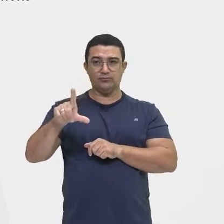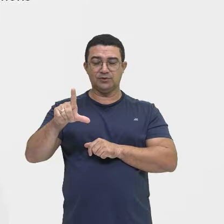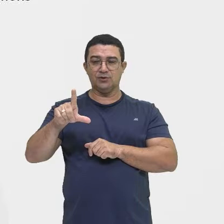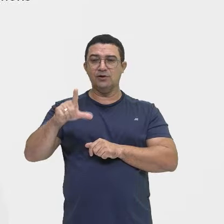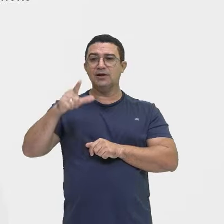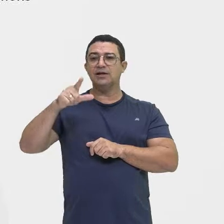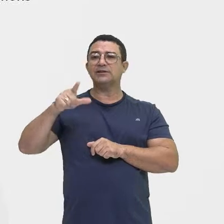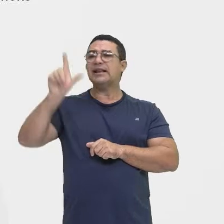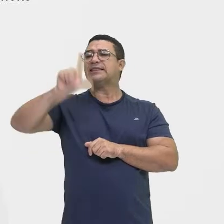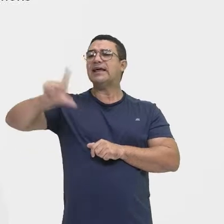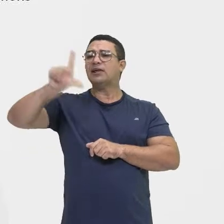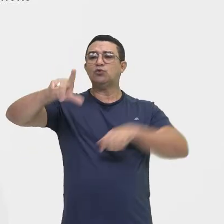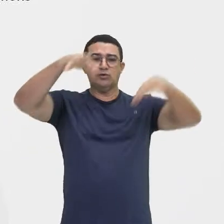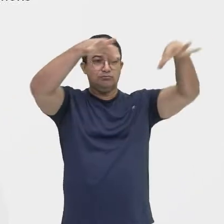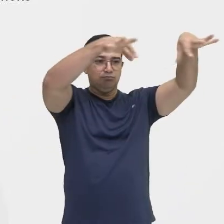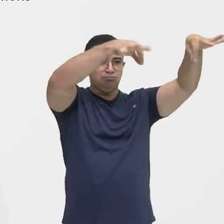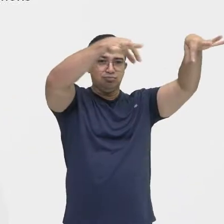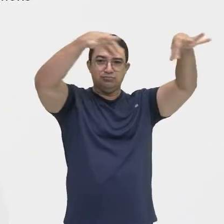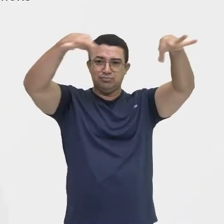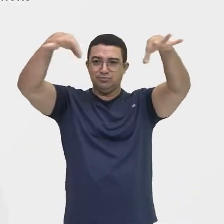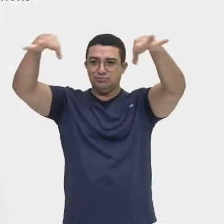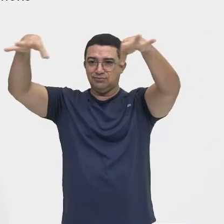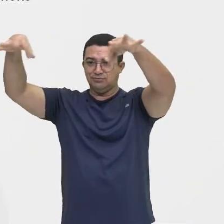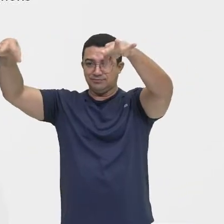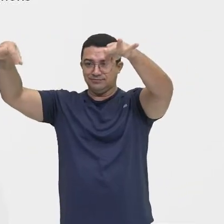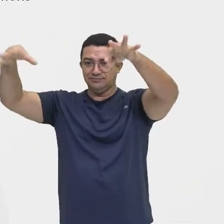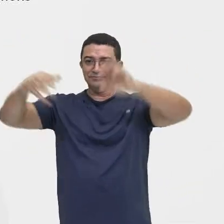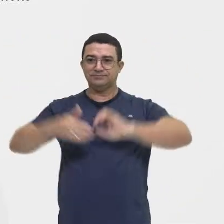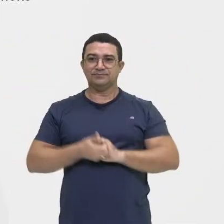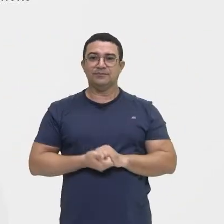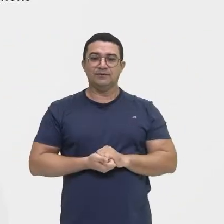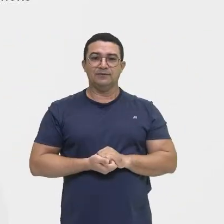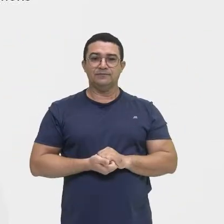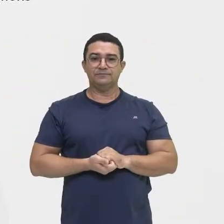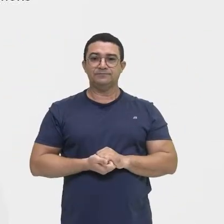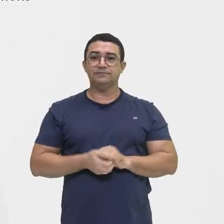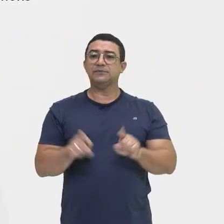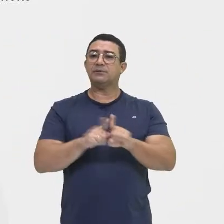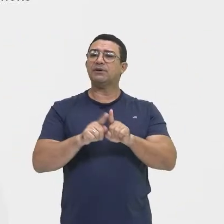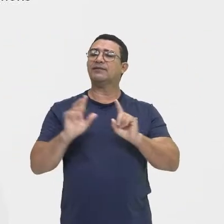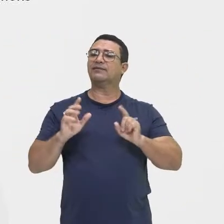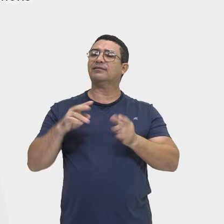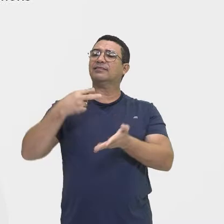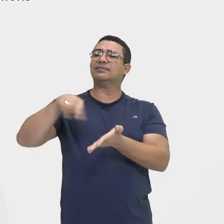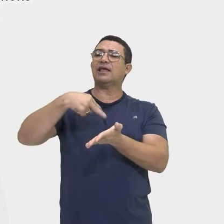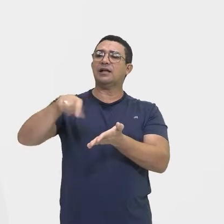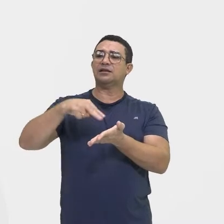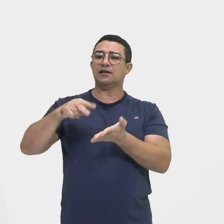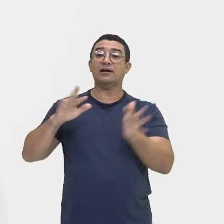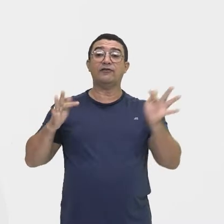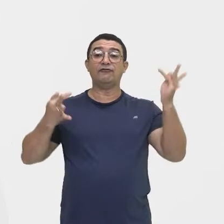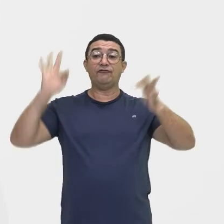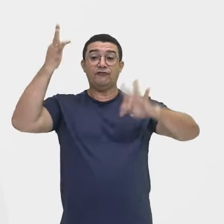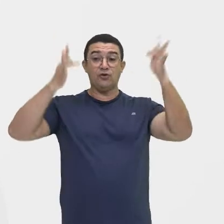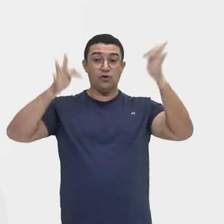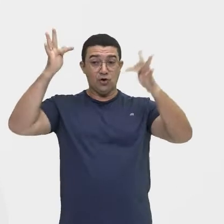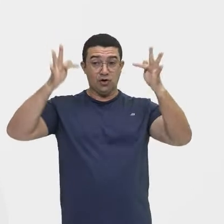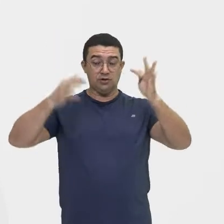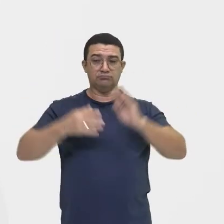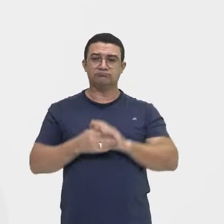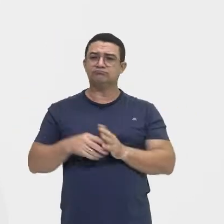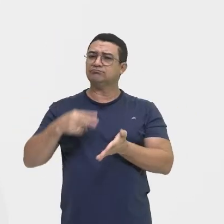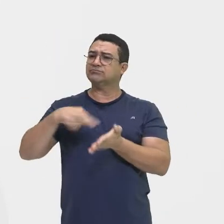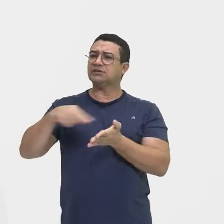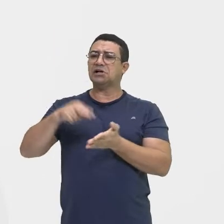as pessoas pudessem entender. E as danças folclóricas, hein? As danças brasileiras, elas